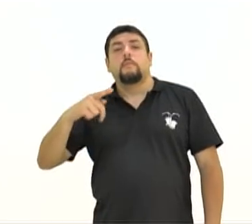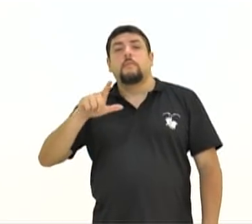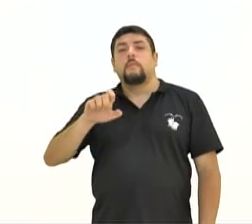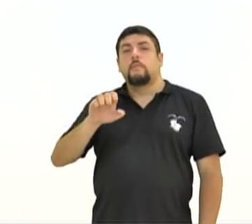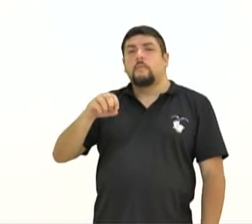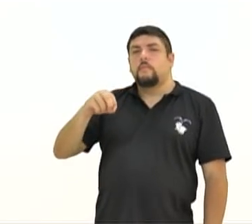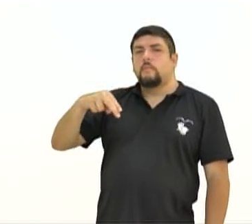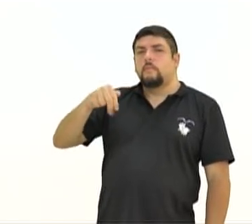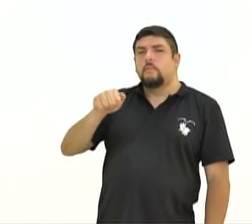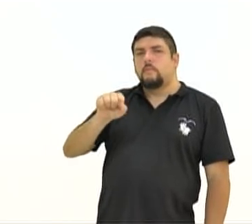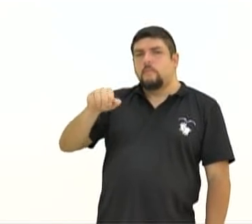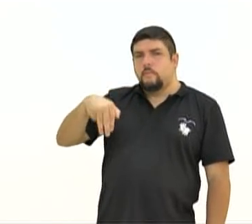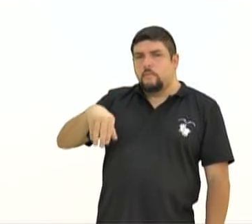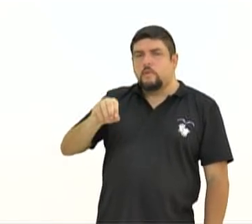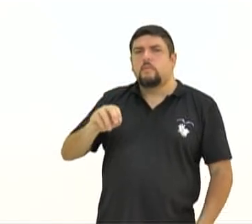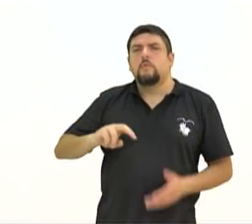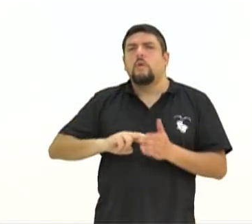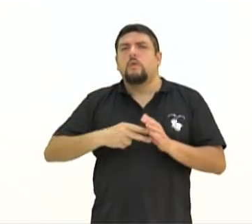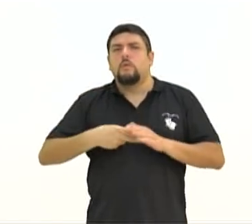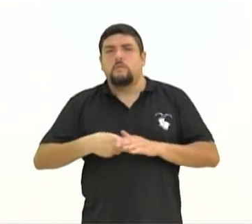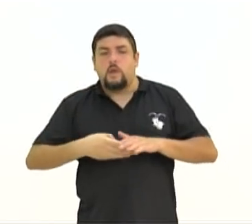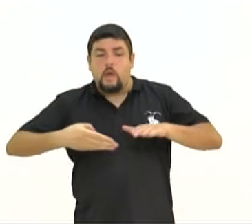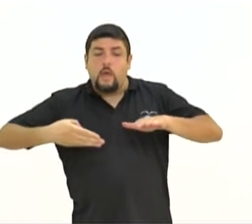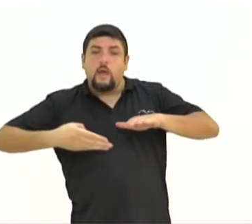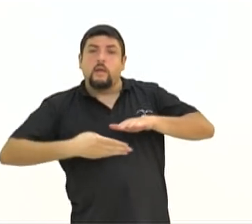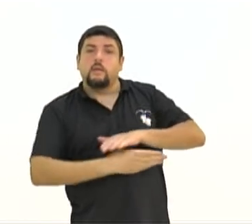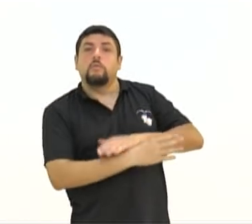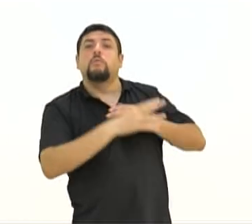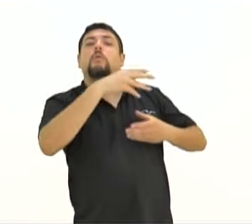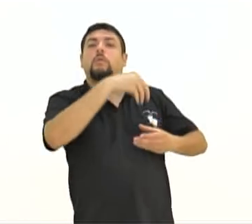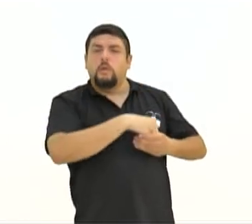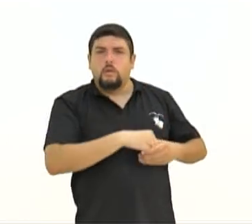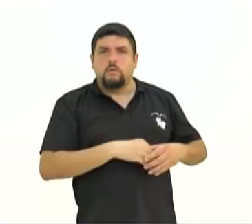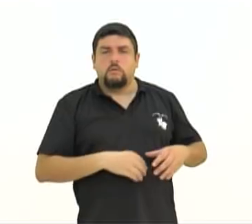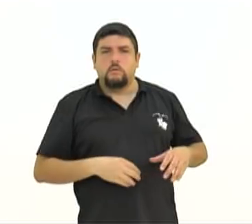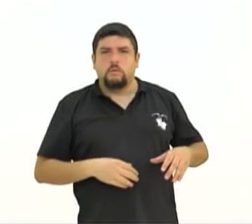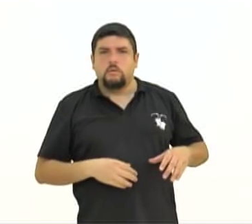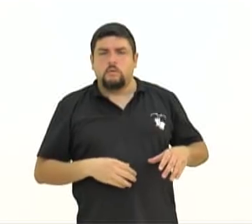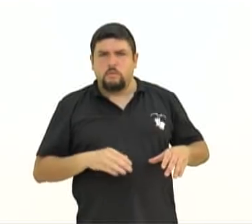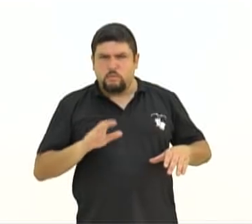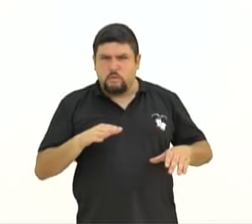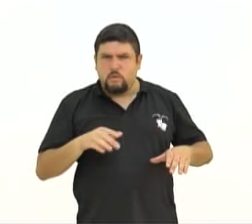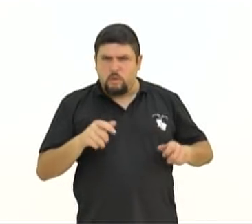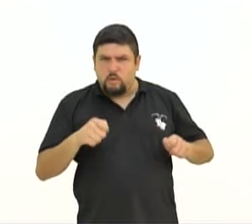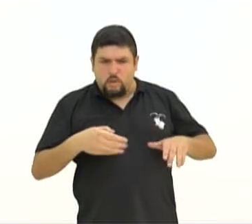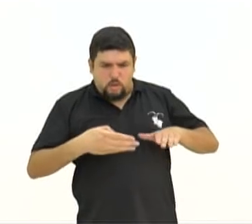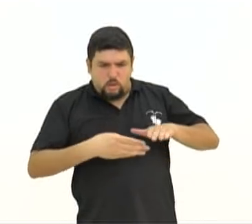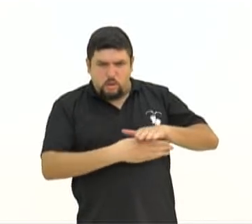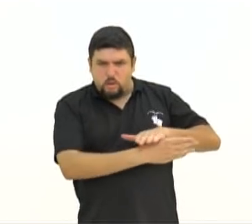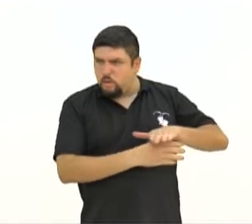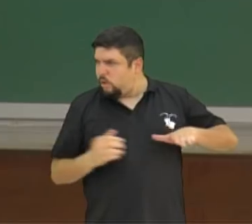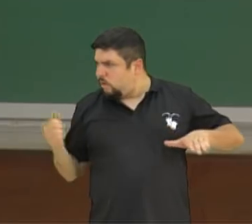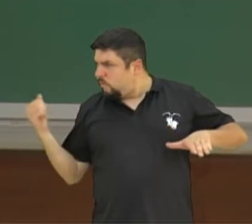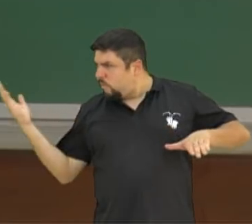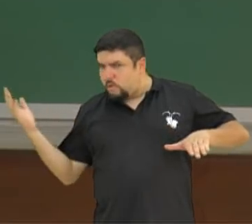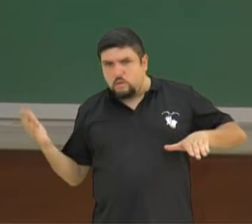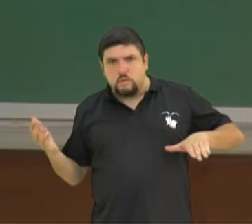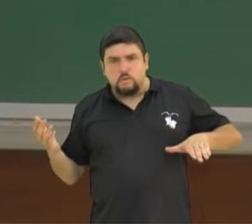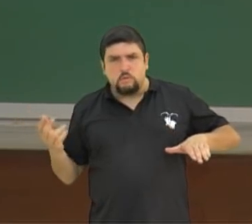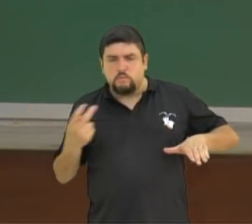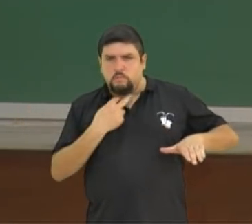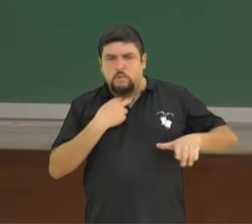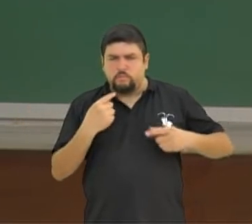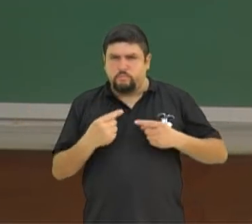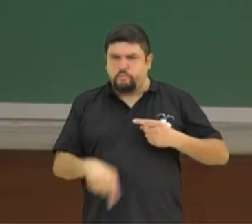para baixo. Desnecessário a gente dizer que vai entrar para dentro, né? Se vai entrar, é óbvio que é para dentro, né? Se vai sair